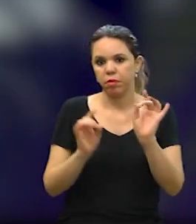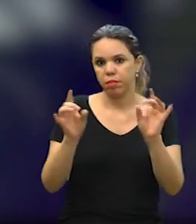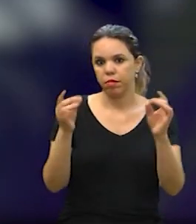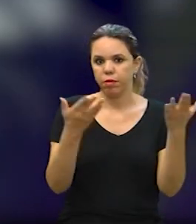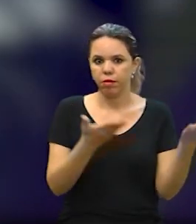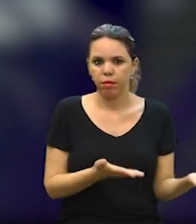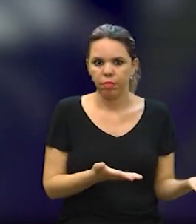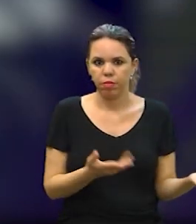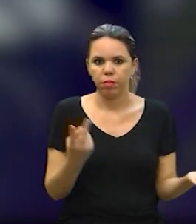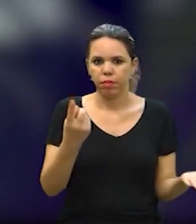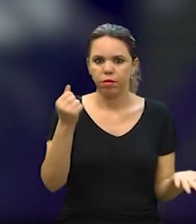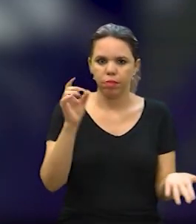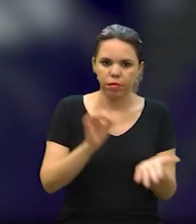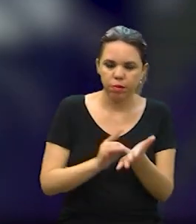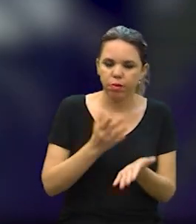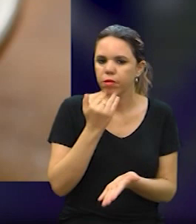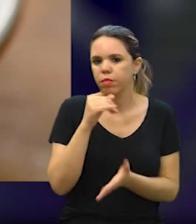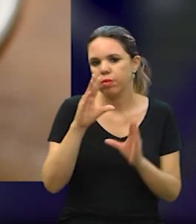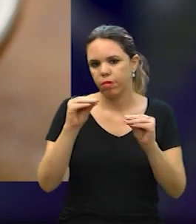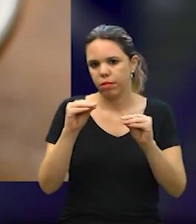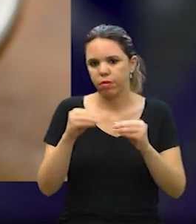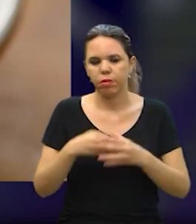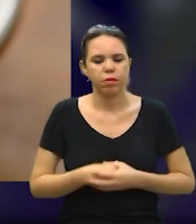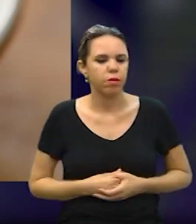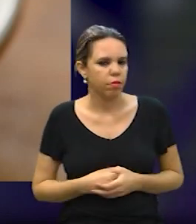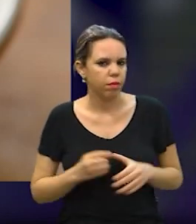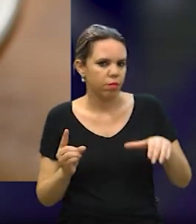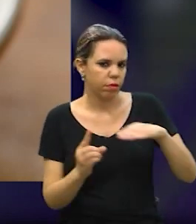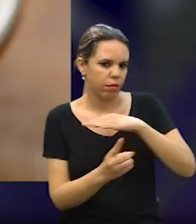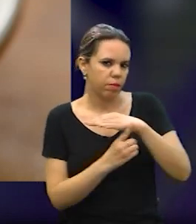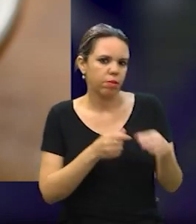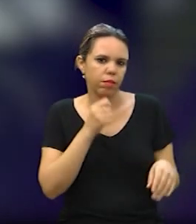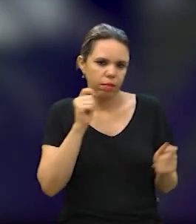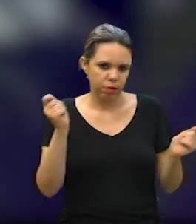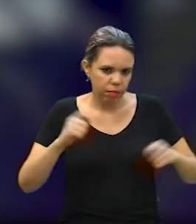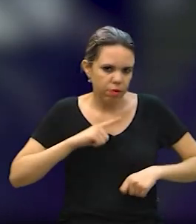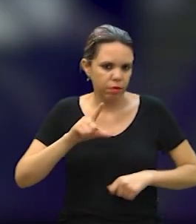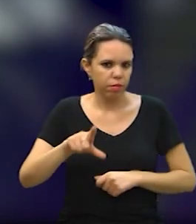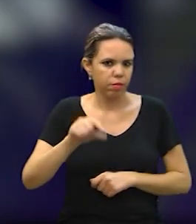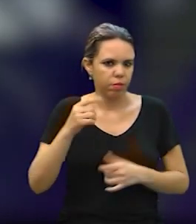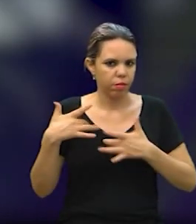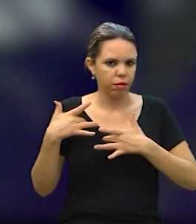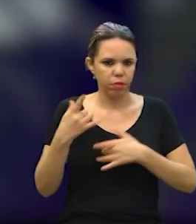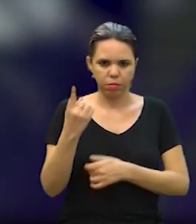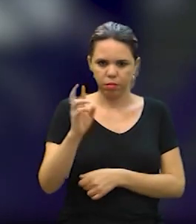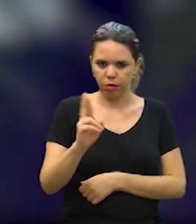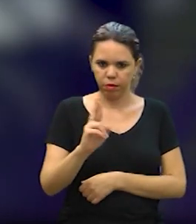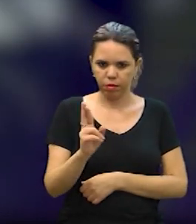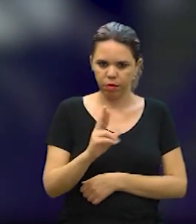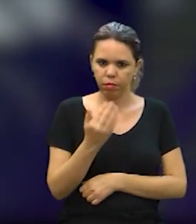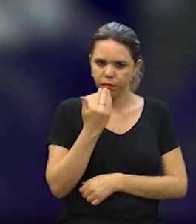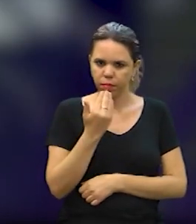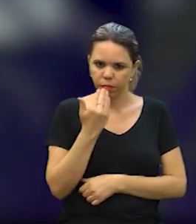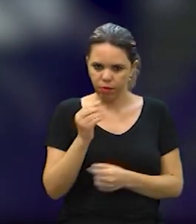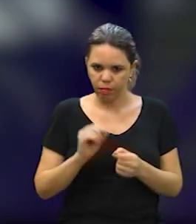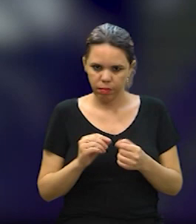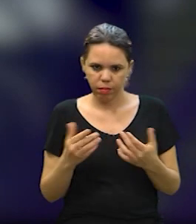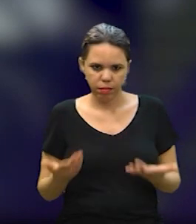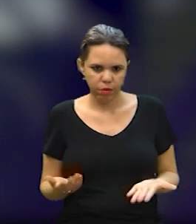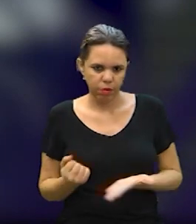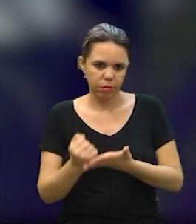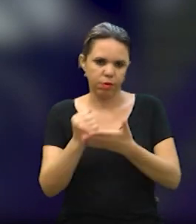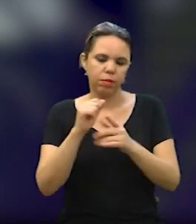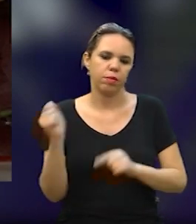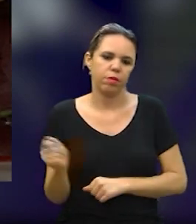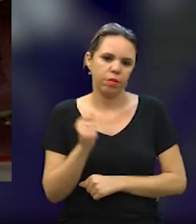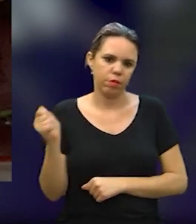completo especial a preço fixo no almoço e no jantar. E os clientes ainda terão a opção de doar R$1 a cada pedido